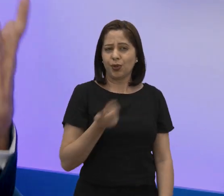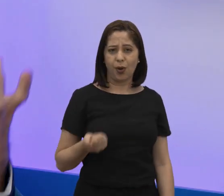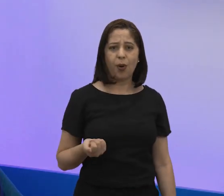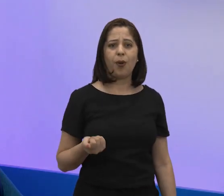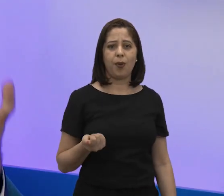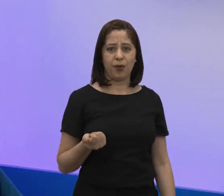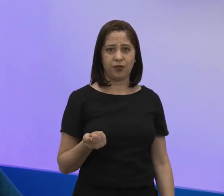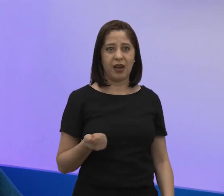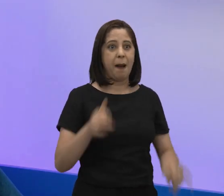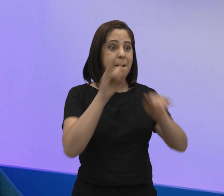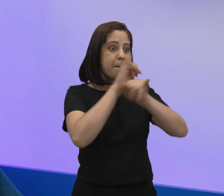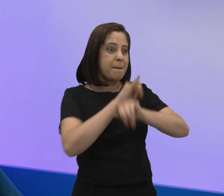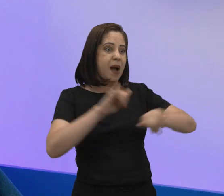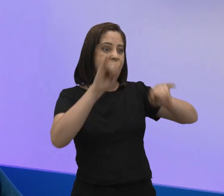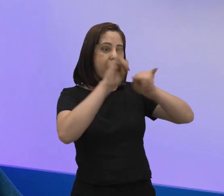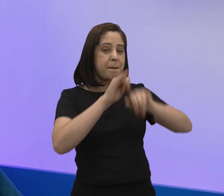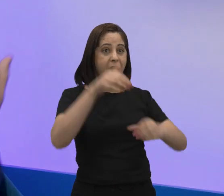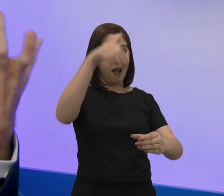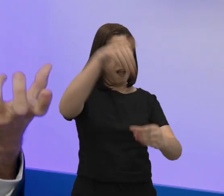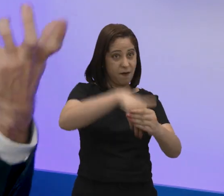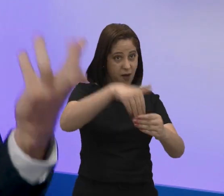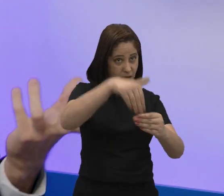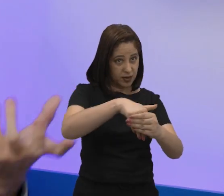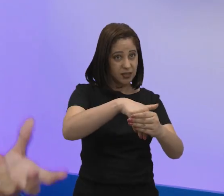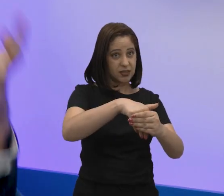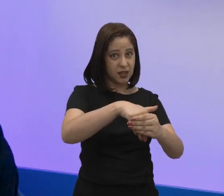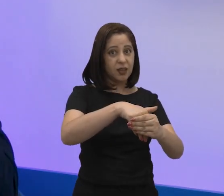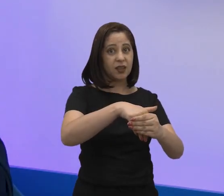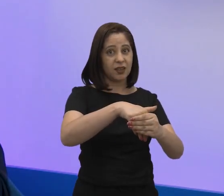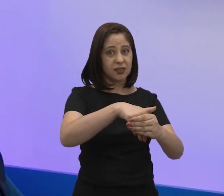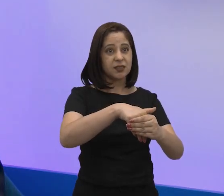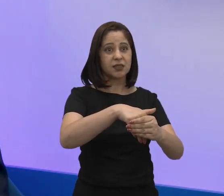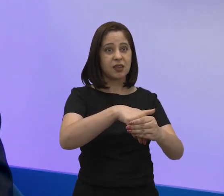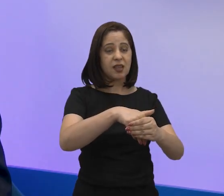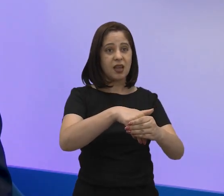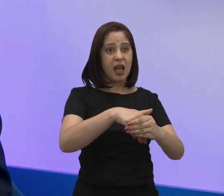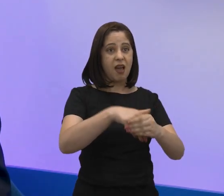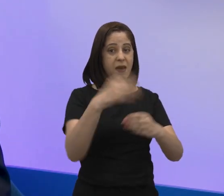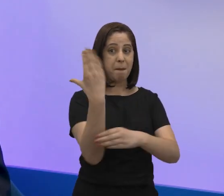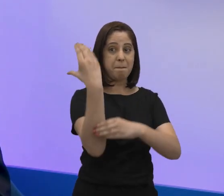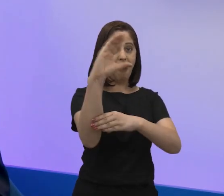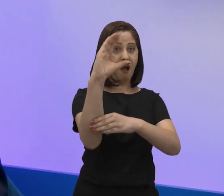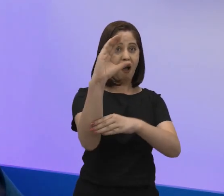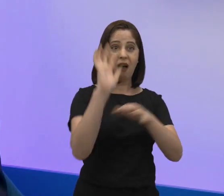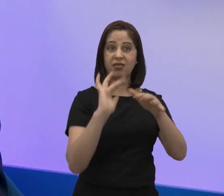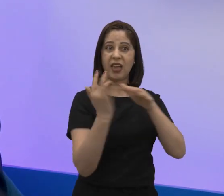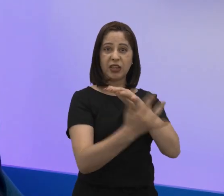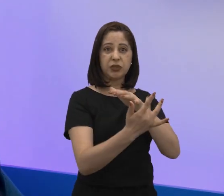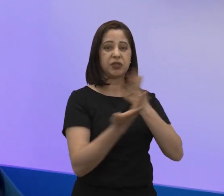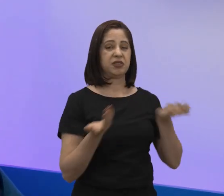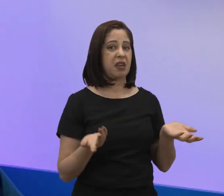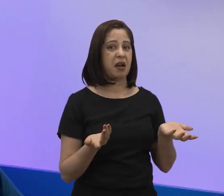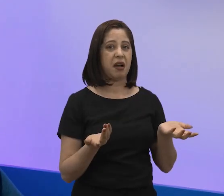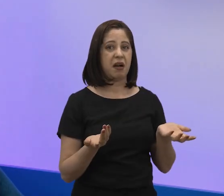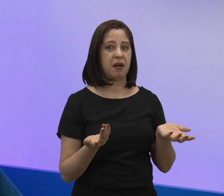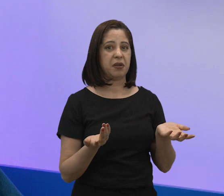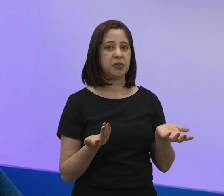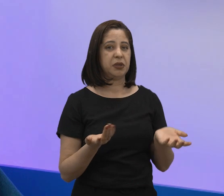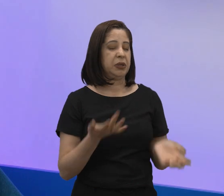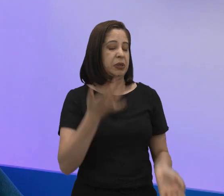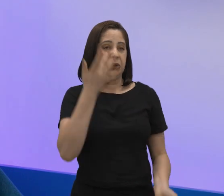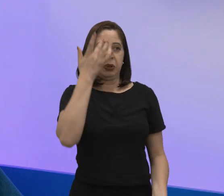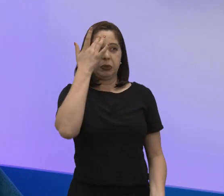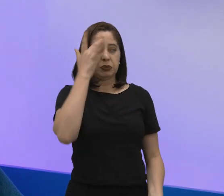essa ideia da propaganda eleitoral gratuita que existe por rádio e da TV para as redes sociais, talvez conferindo isenções